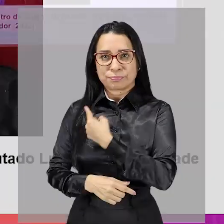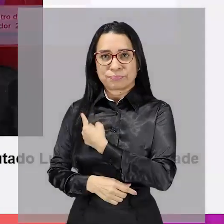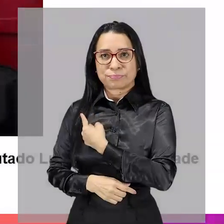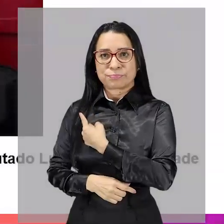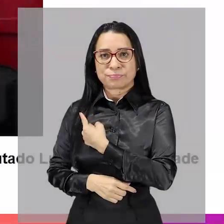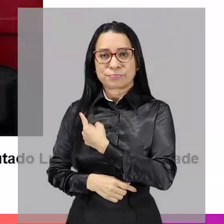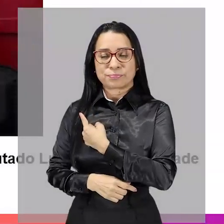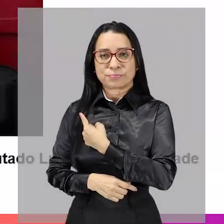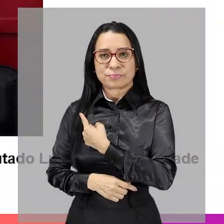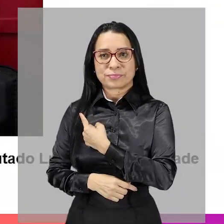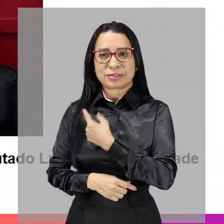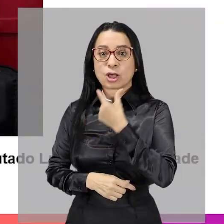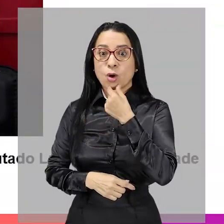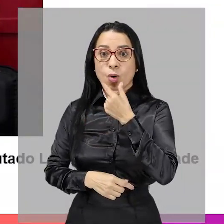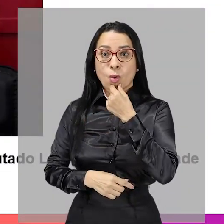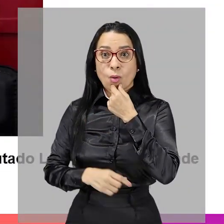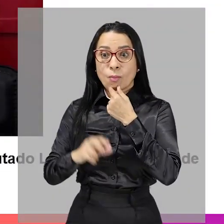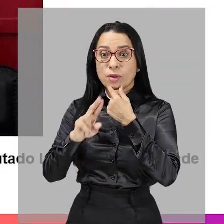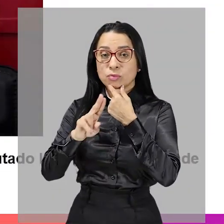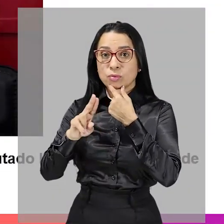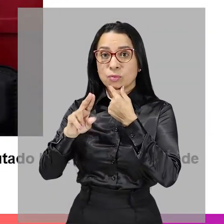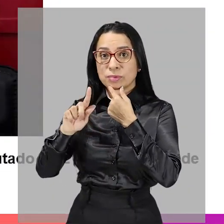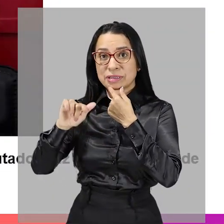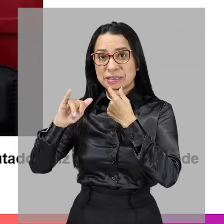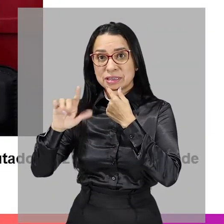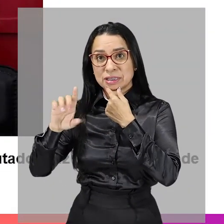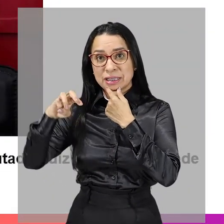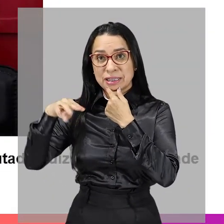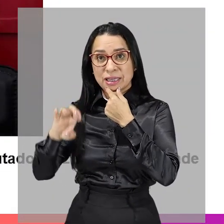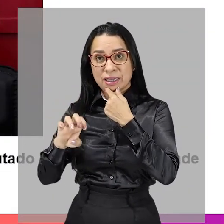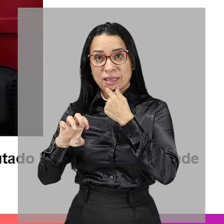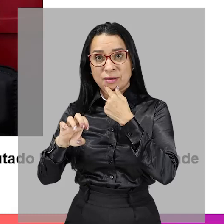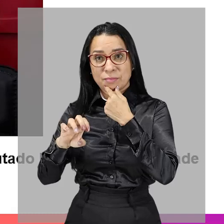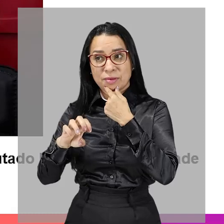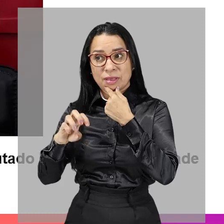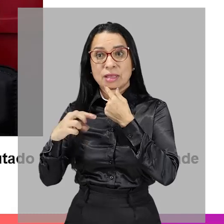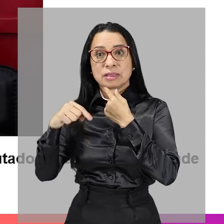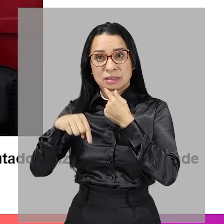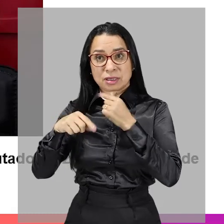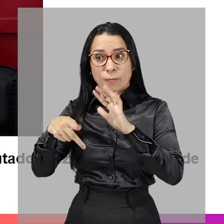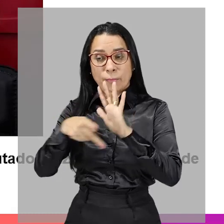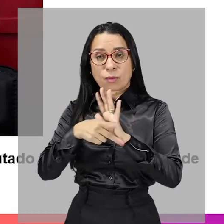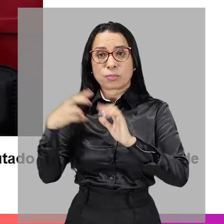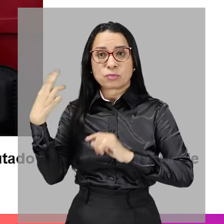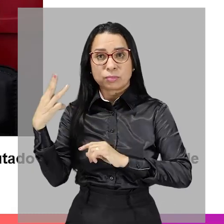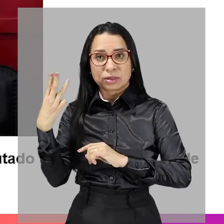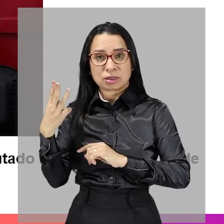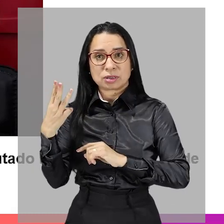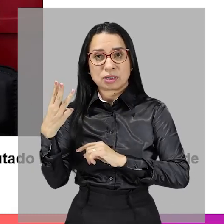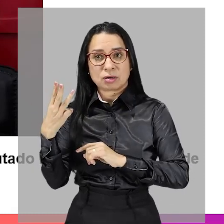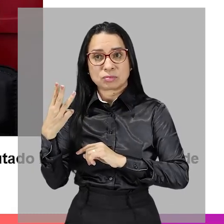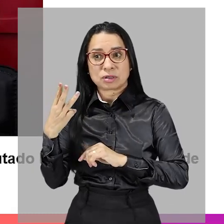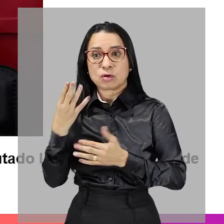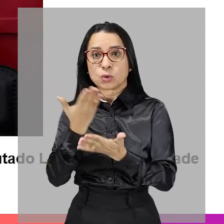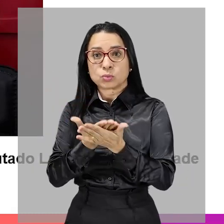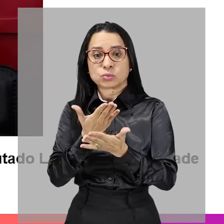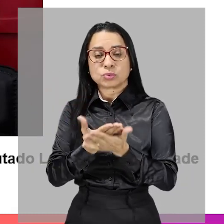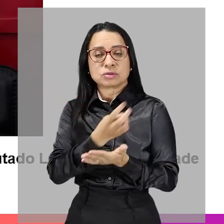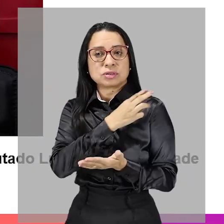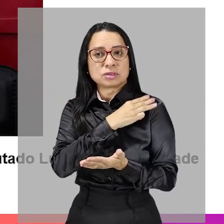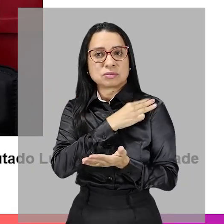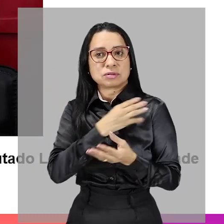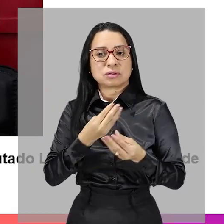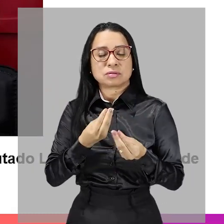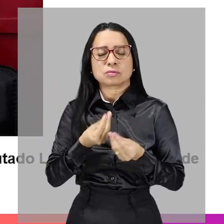Olha só. Esse aqui é o Guilherme, ele é um maranhense, ele estava cursando o 3º ano do ensino médio quando ele foi escolhido